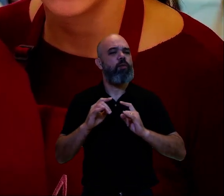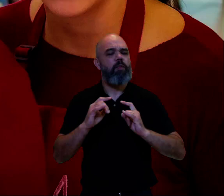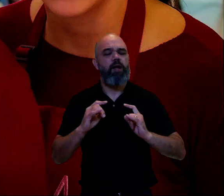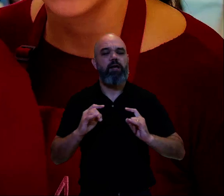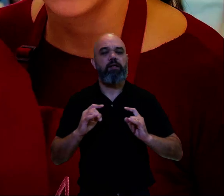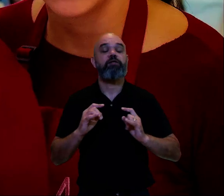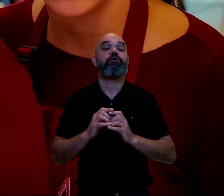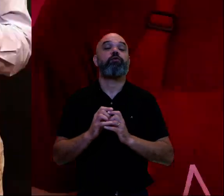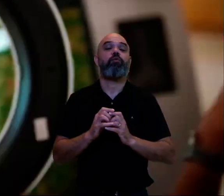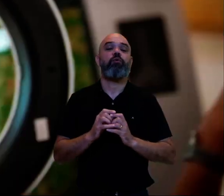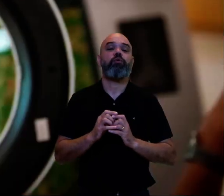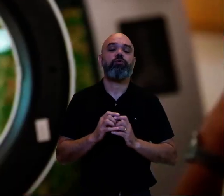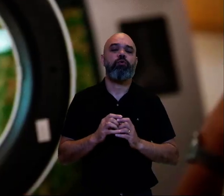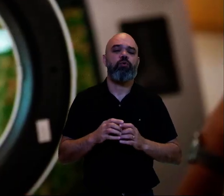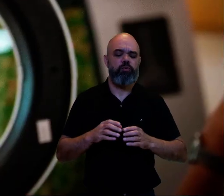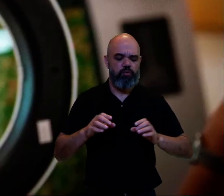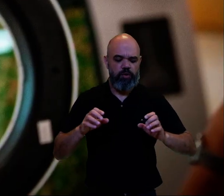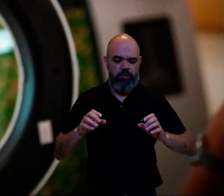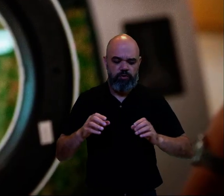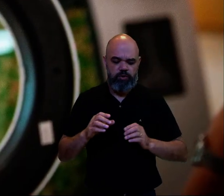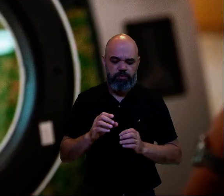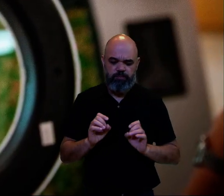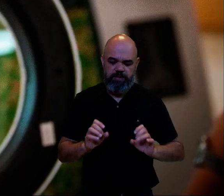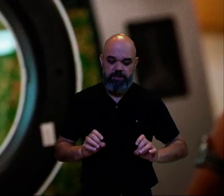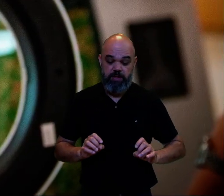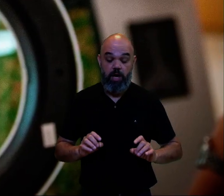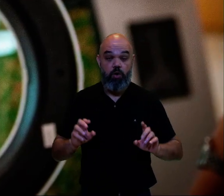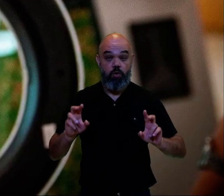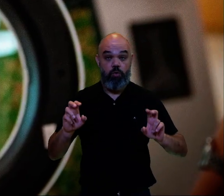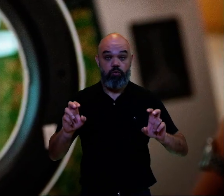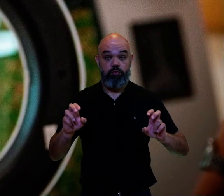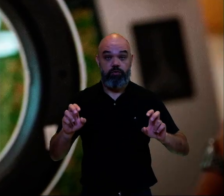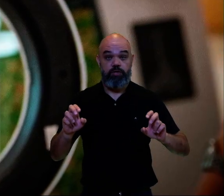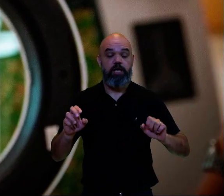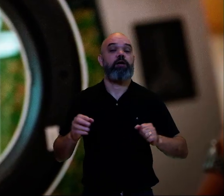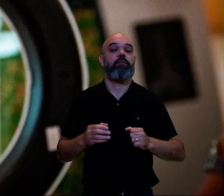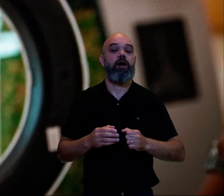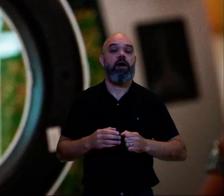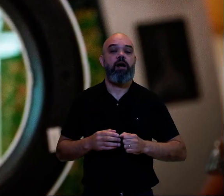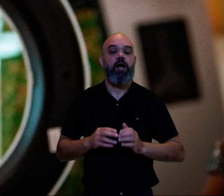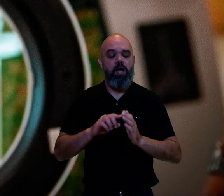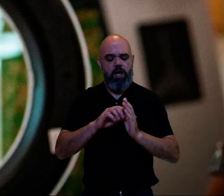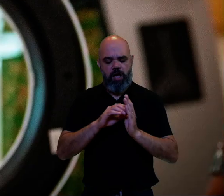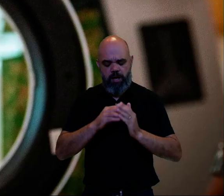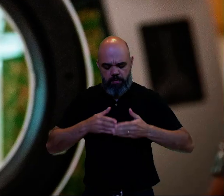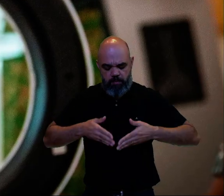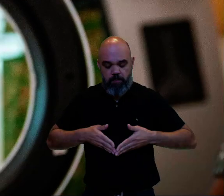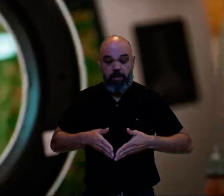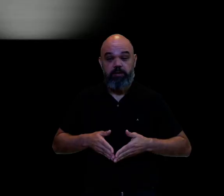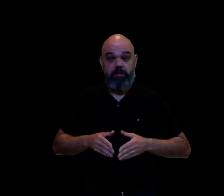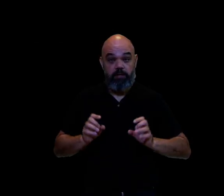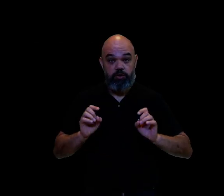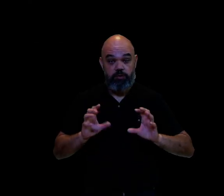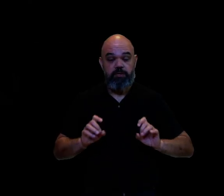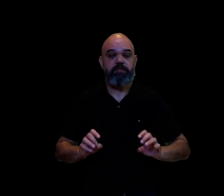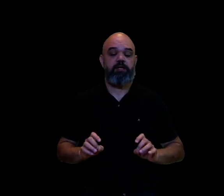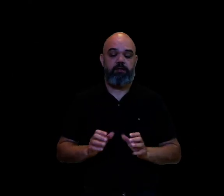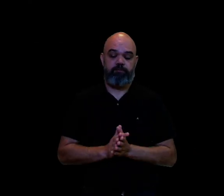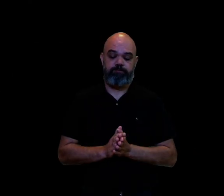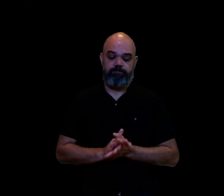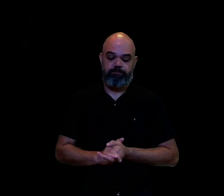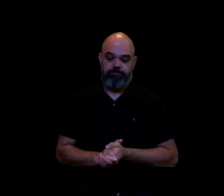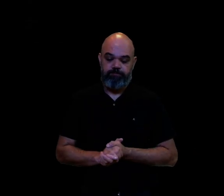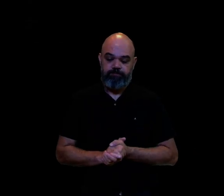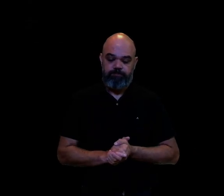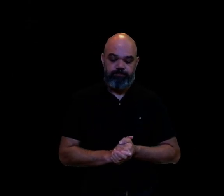para a vida dessas mães, das suas famílias. O tema desse sábado vai ser Maternidade Intencional com a Patrícia Lourenço.